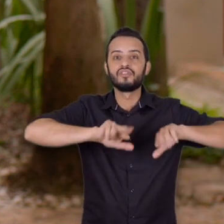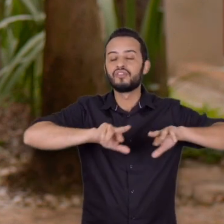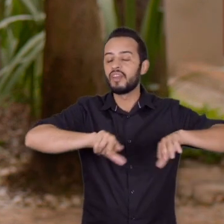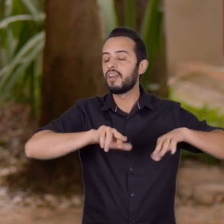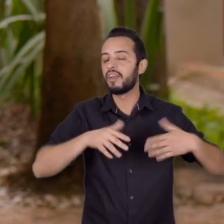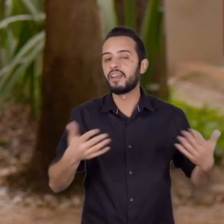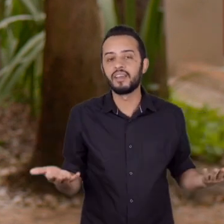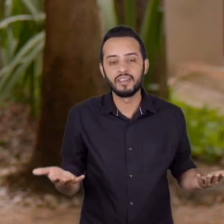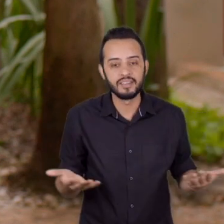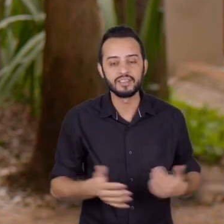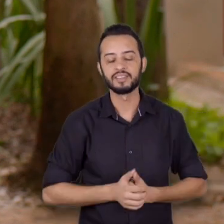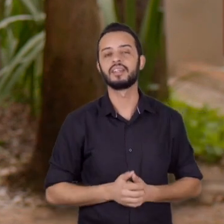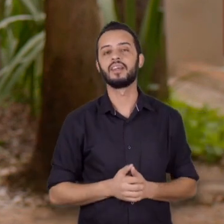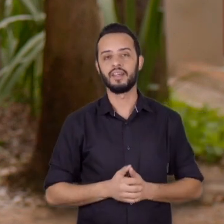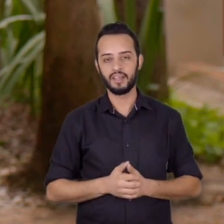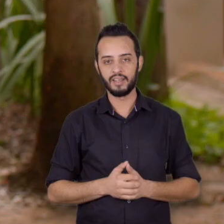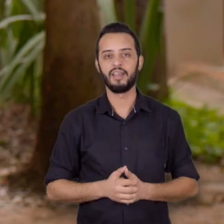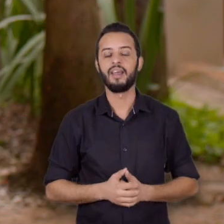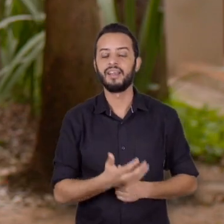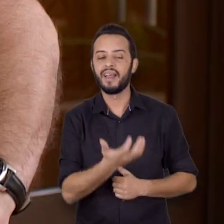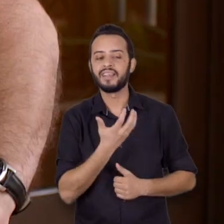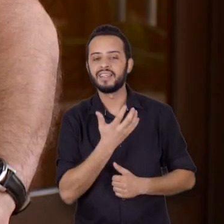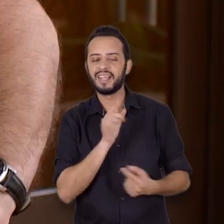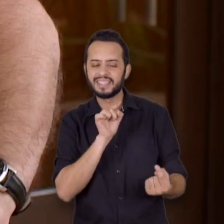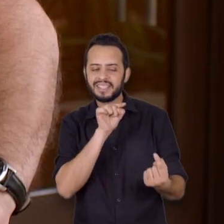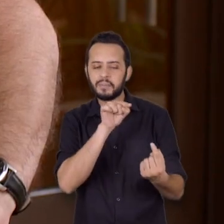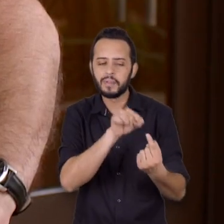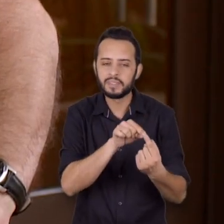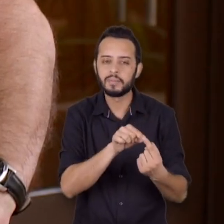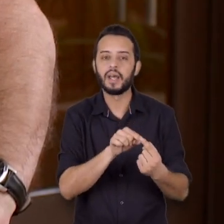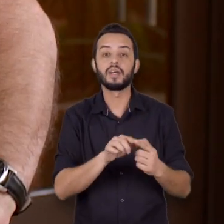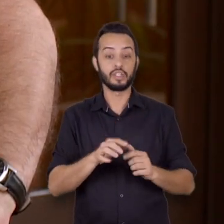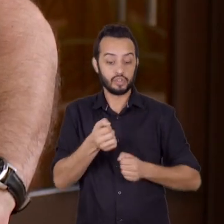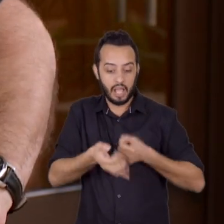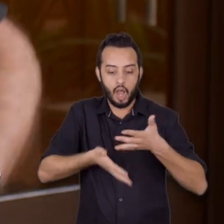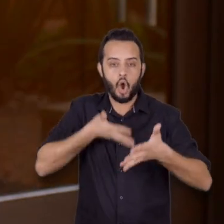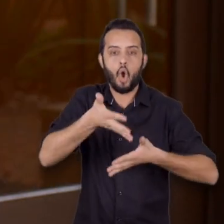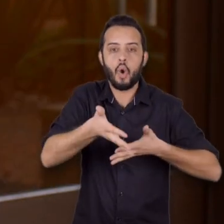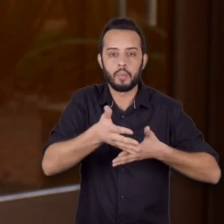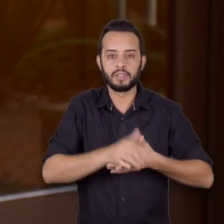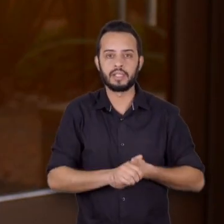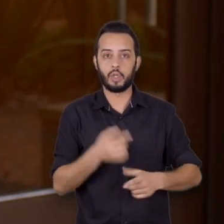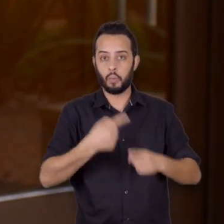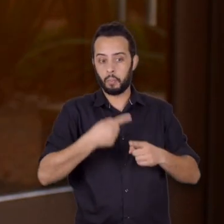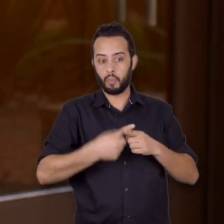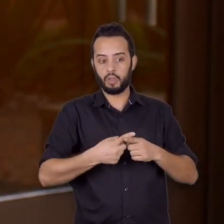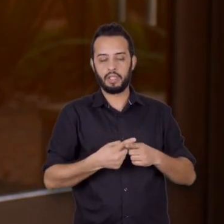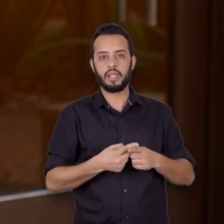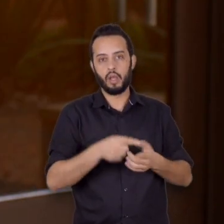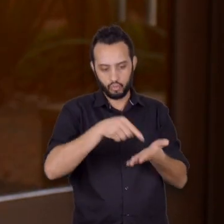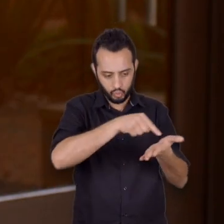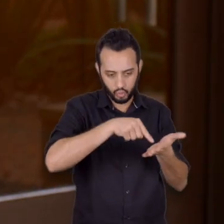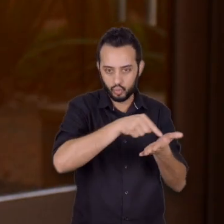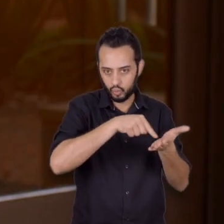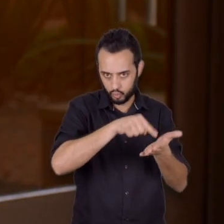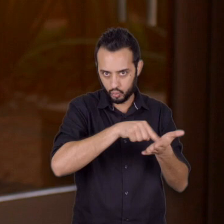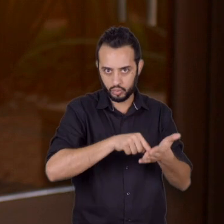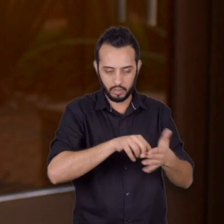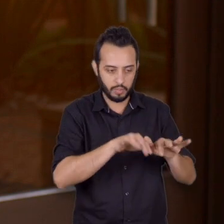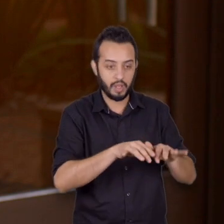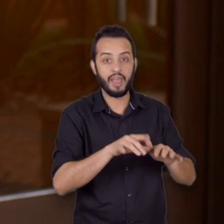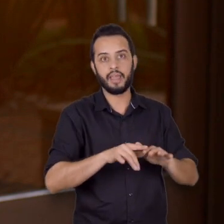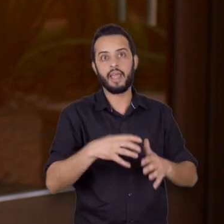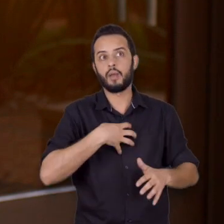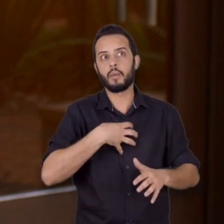ela procurava se aproximar da fala. Porque para eles, apesar de ser com o dedo, era